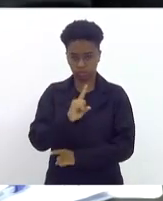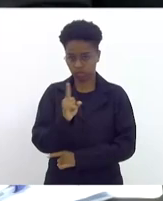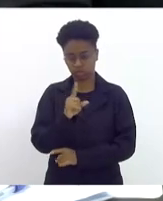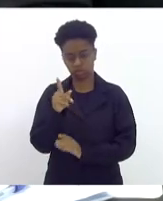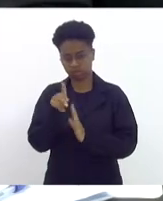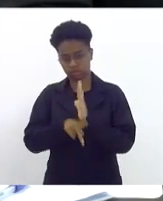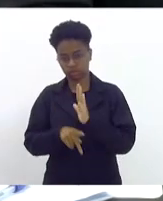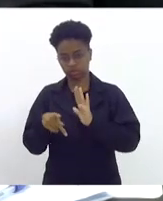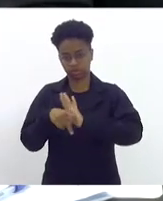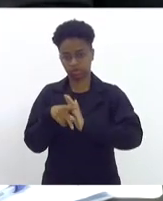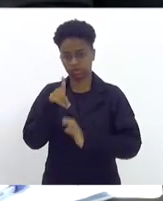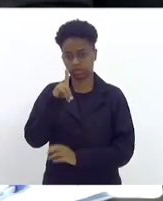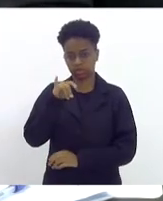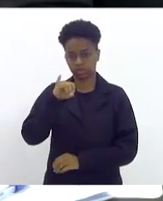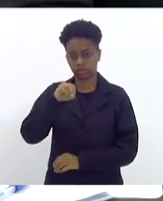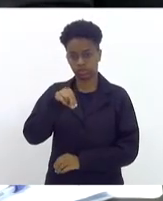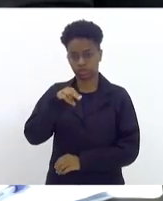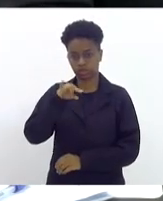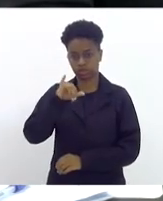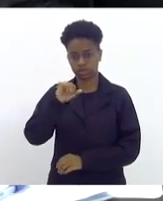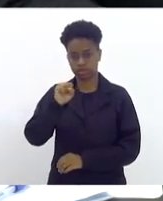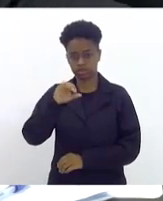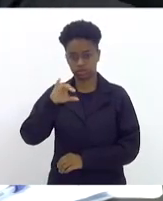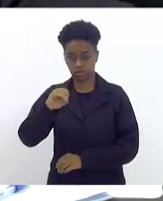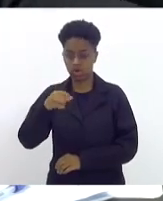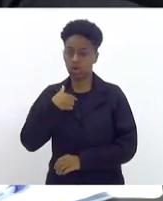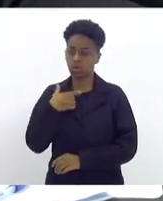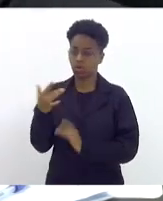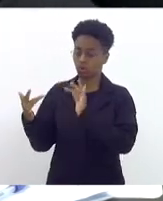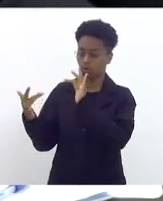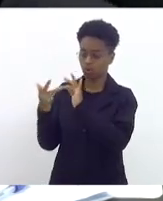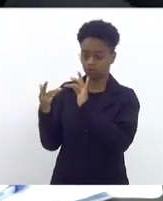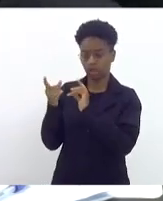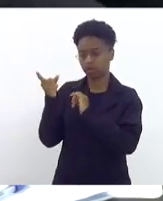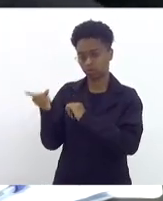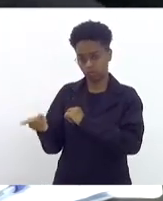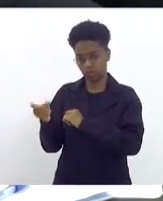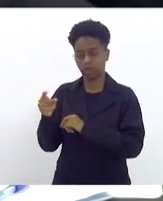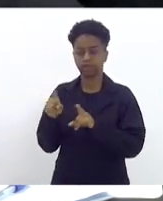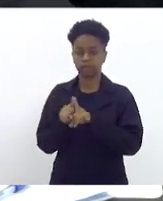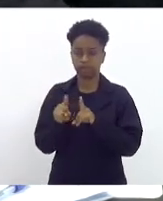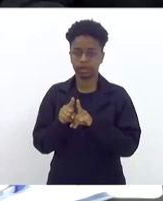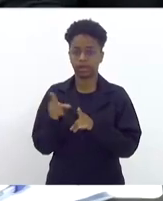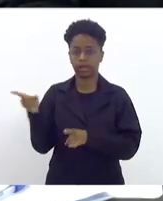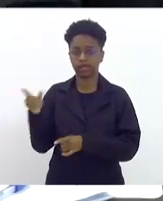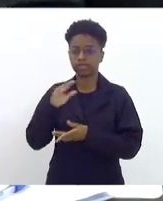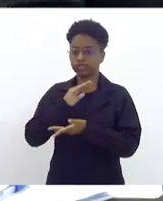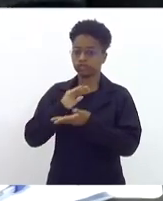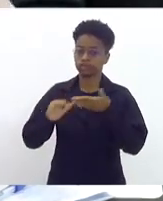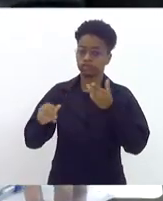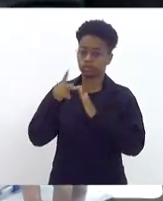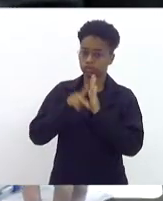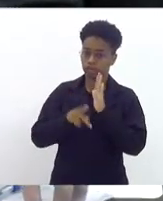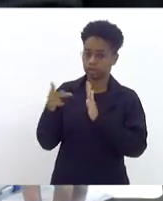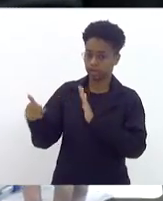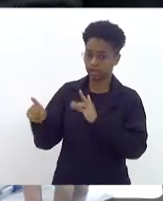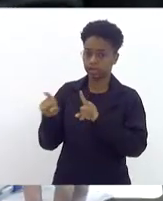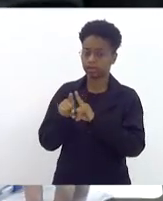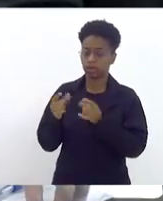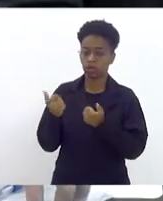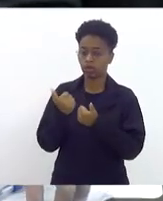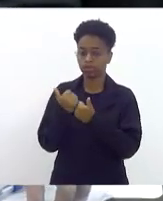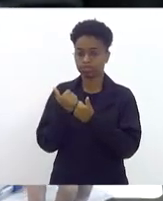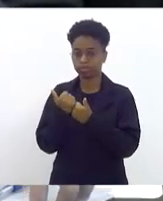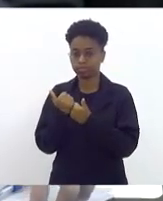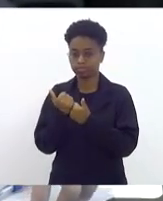Dionísio Eu acabei de falar com o deputado Dion através da Flávia chefe gabinete dele o deputado Dionísio Retiro projeto dele e passa a